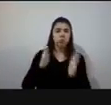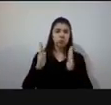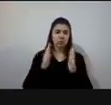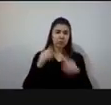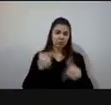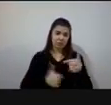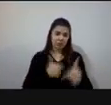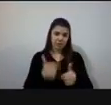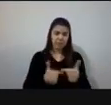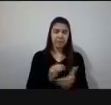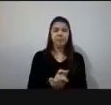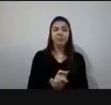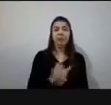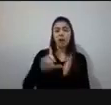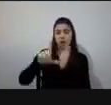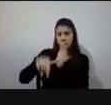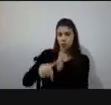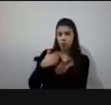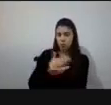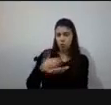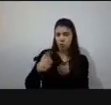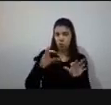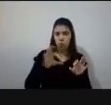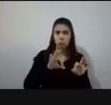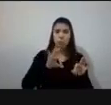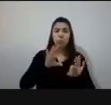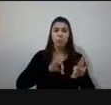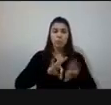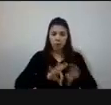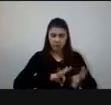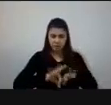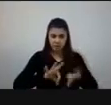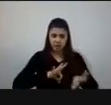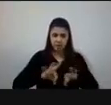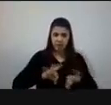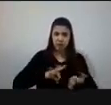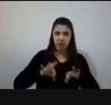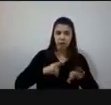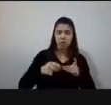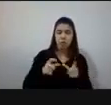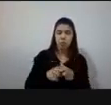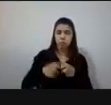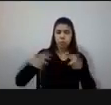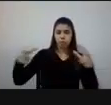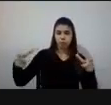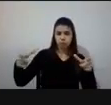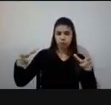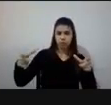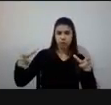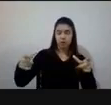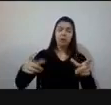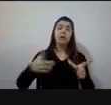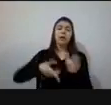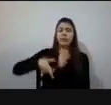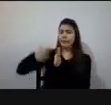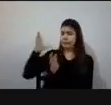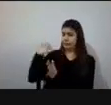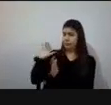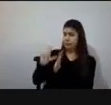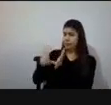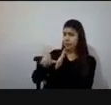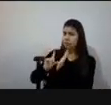10 vezes, não dobrou, aumentou 10 vezes. A gente tinha um caso por semana, aumentou para 10 por semana, depois do